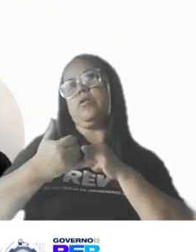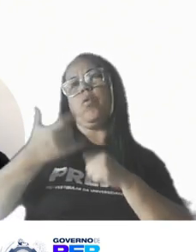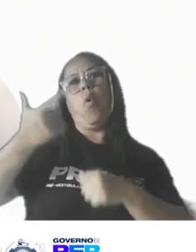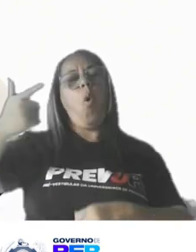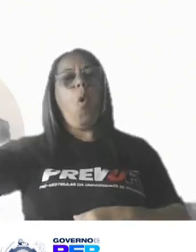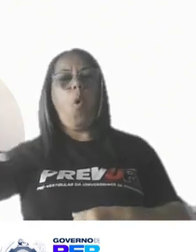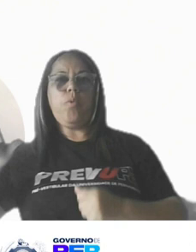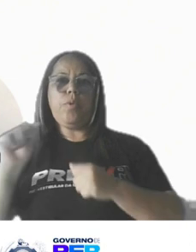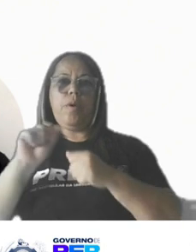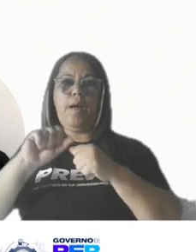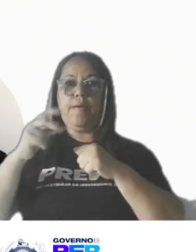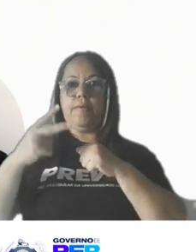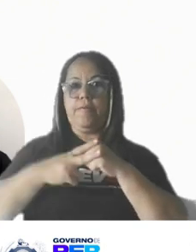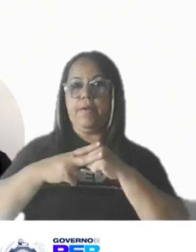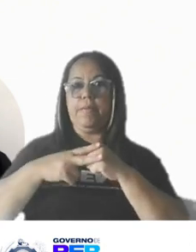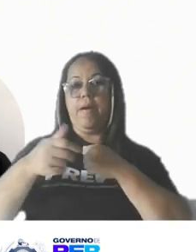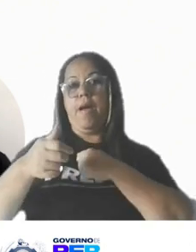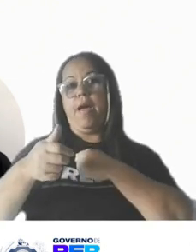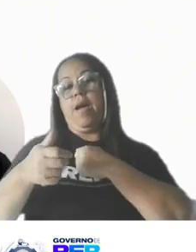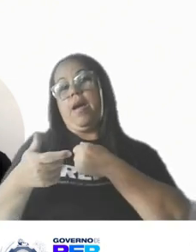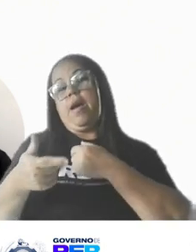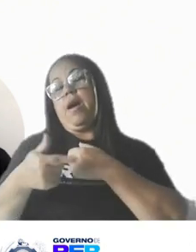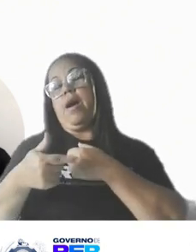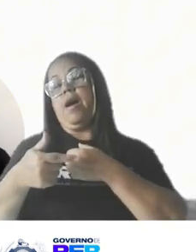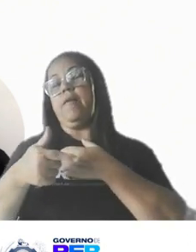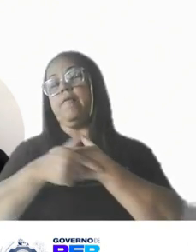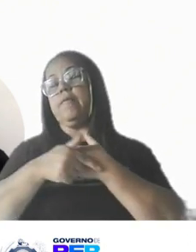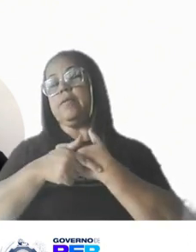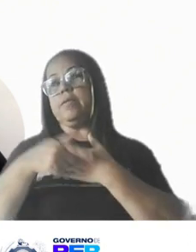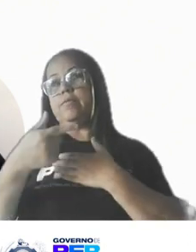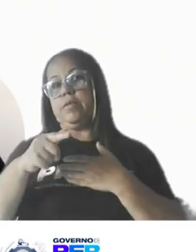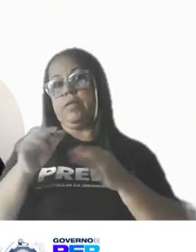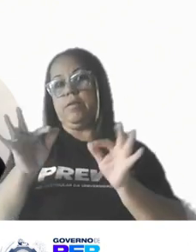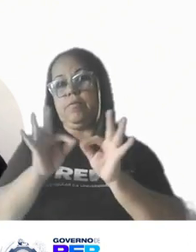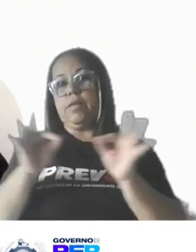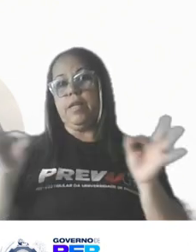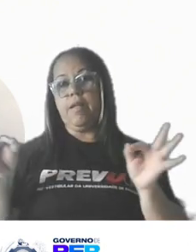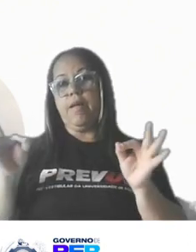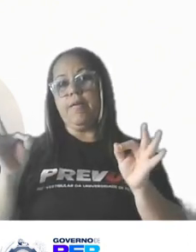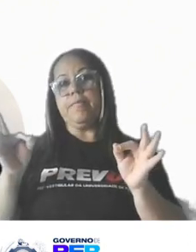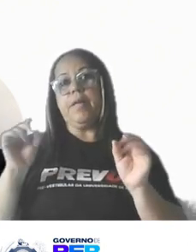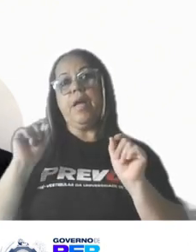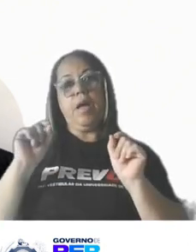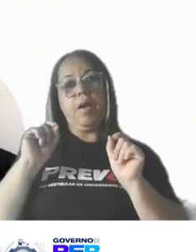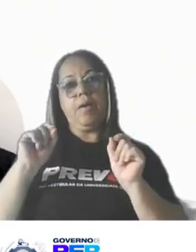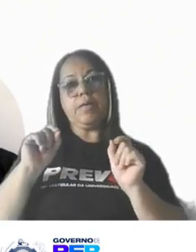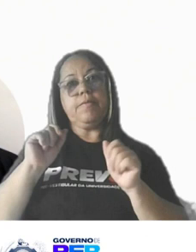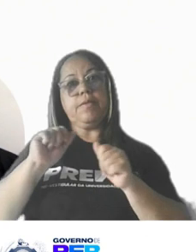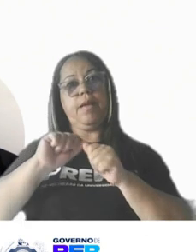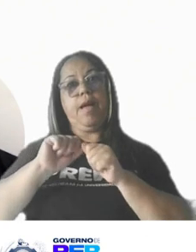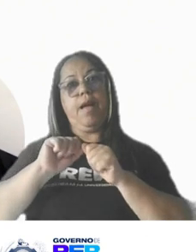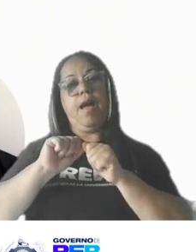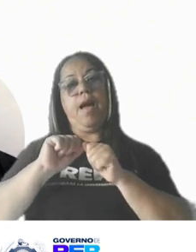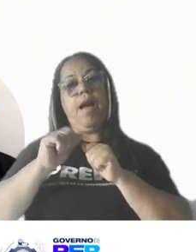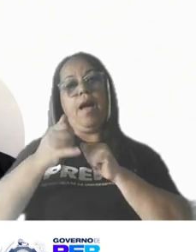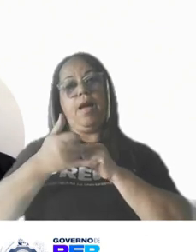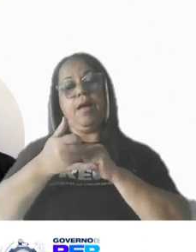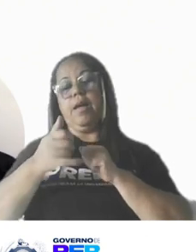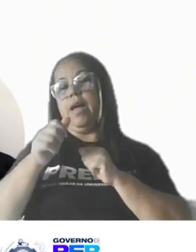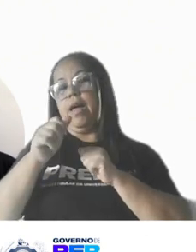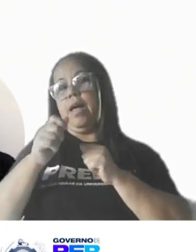outro advérbio. A função sintática vai exercer a função sintática de adjunto adverbial, dando sempre uma